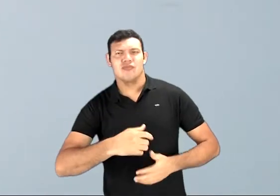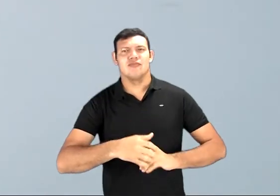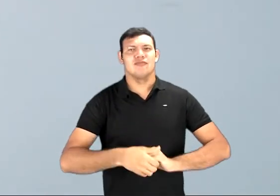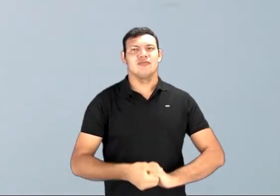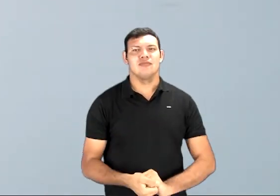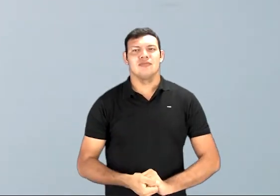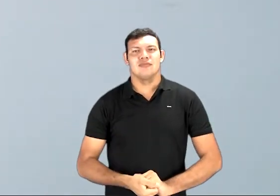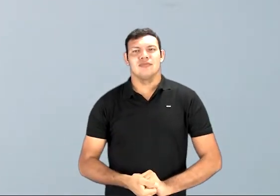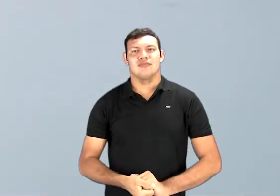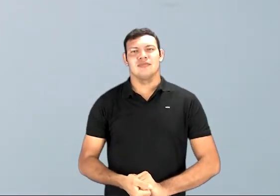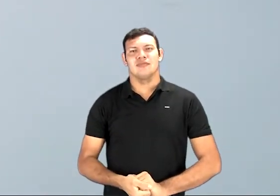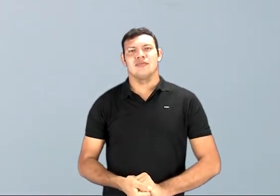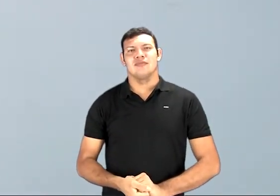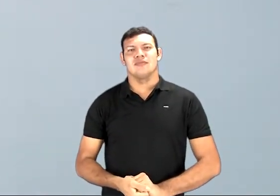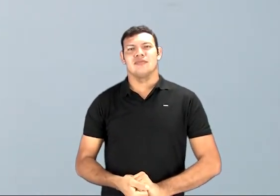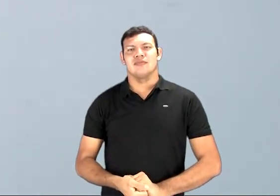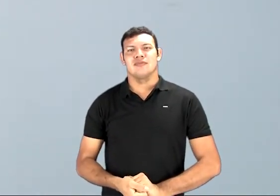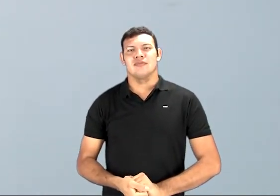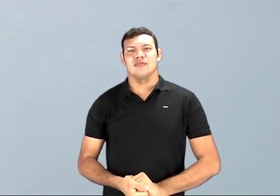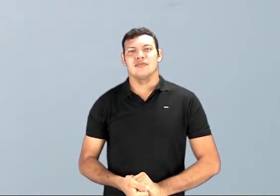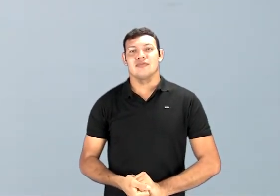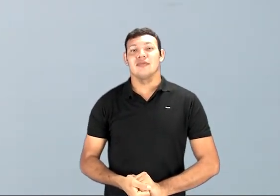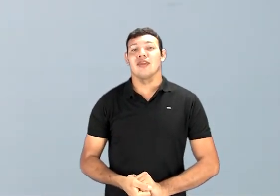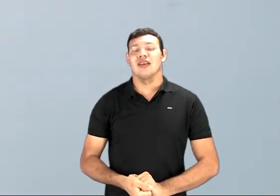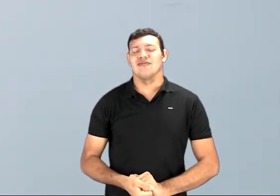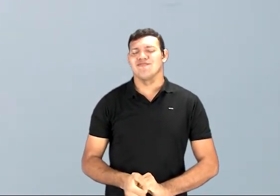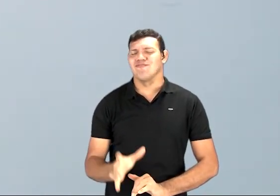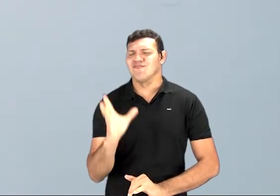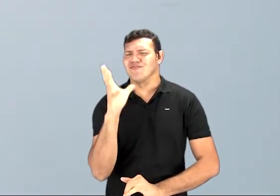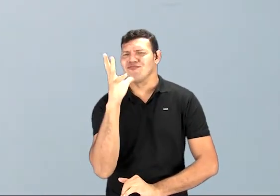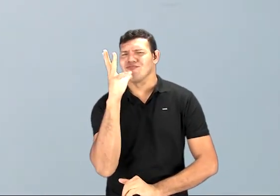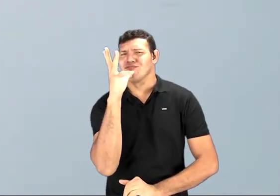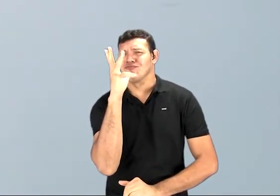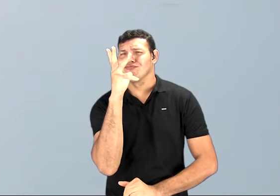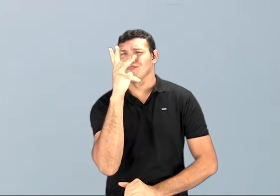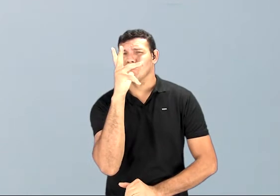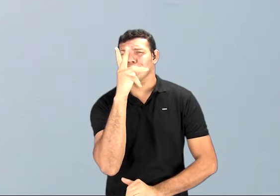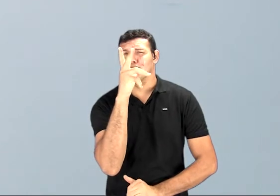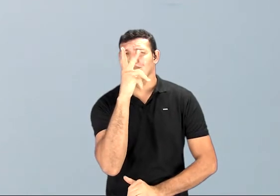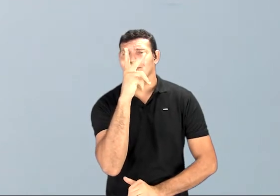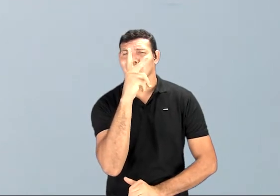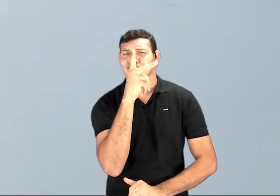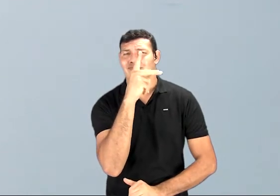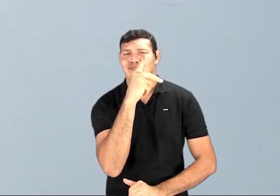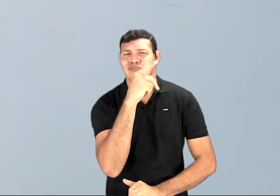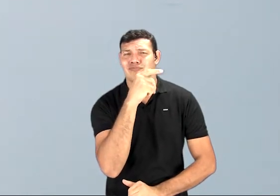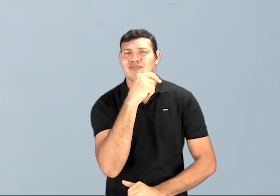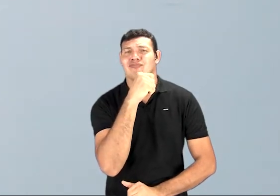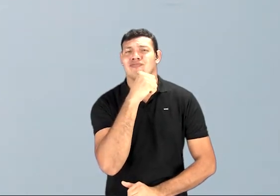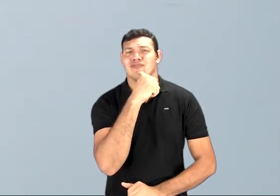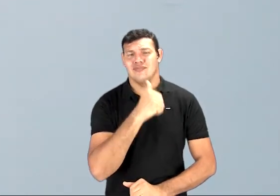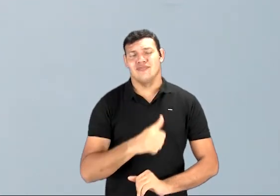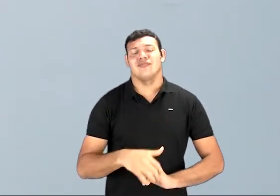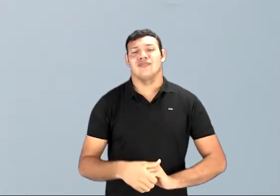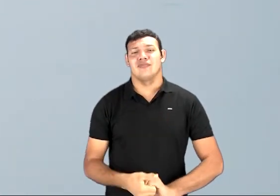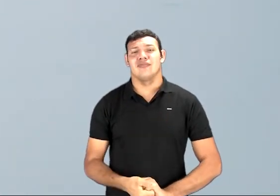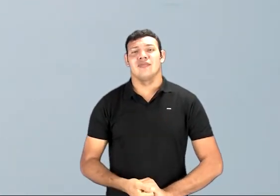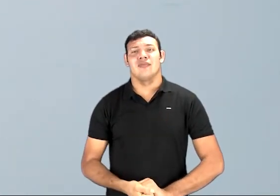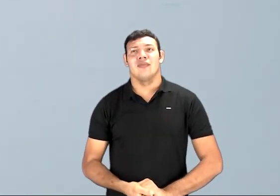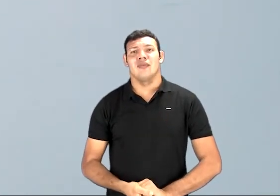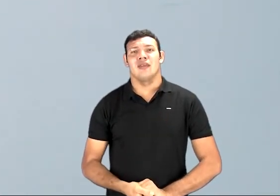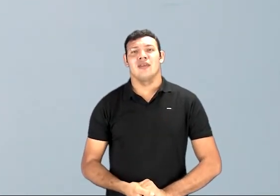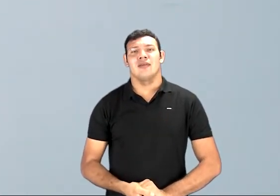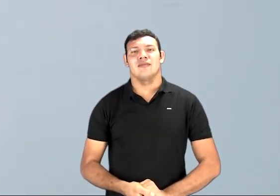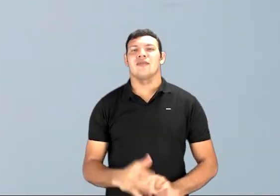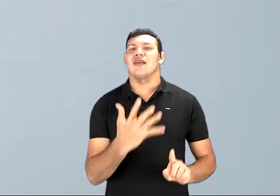sua subjetividade. E isso demorou muito tempo para acontecer, não é verdade? Olha só, nós estamos